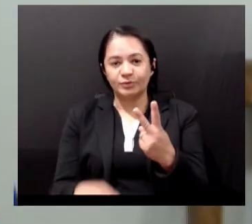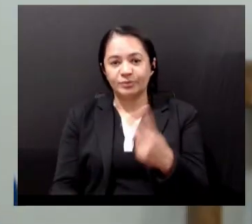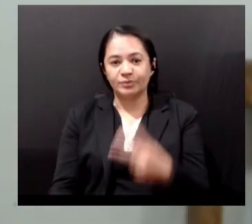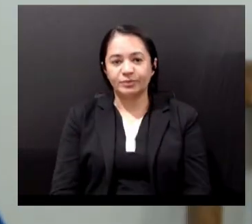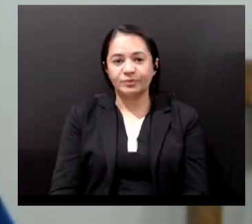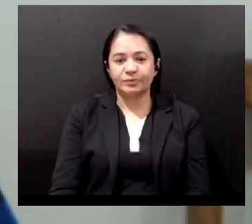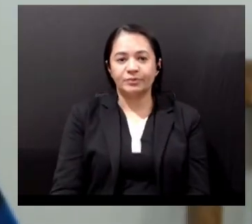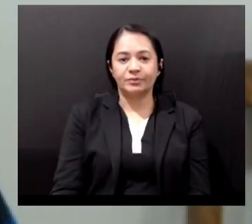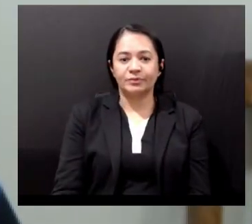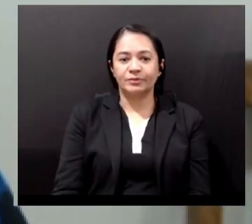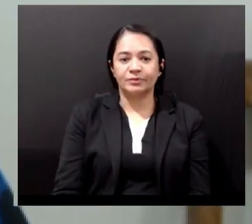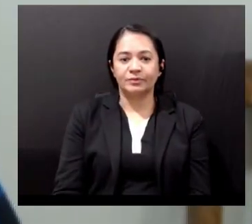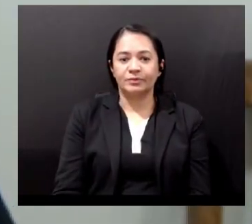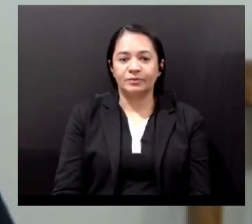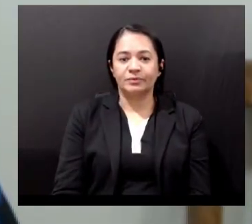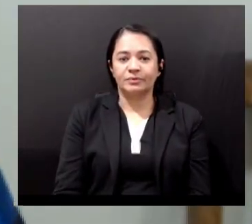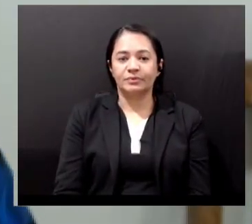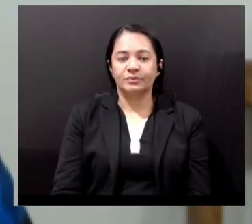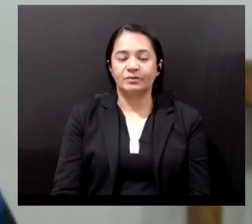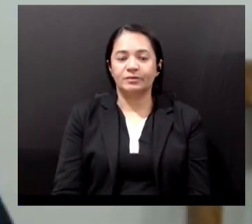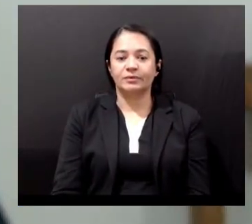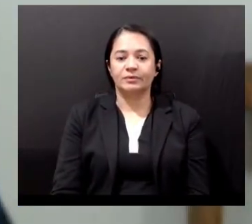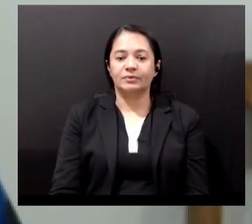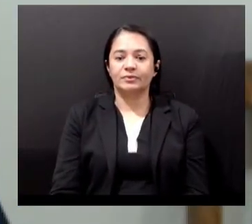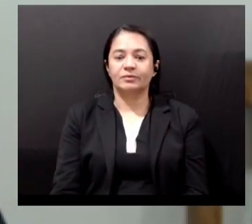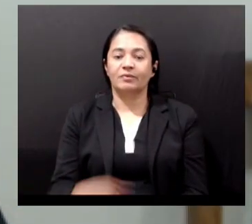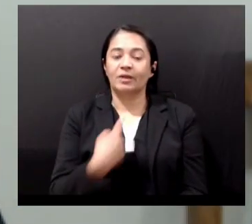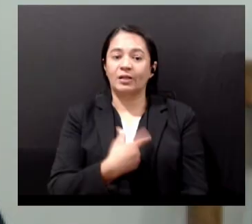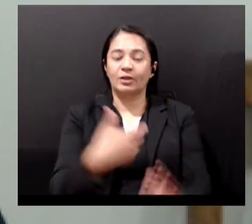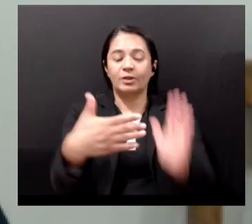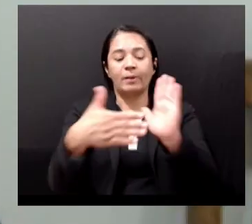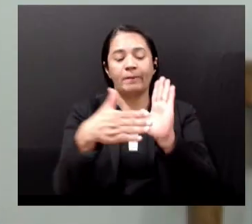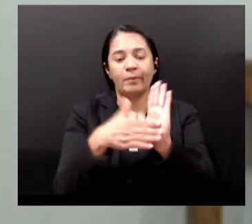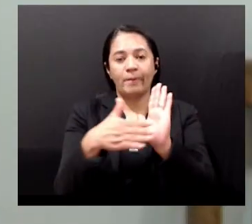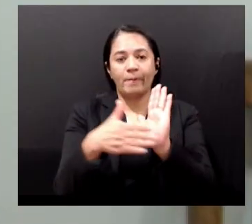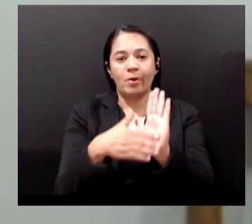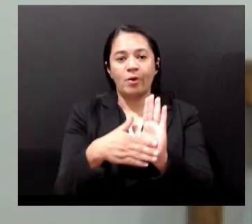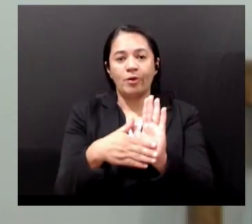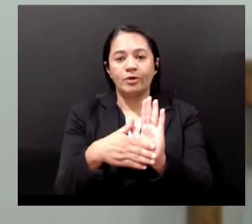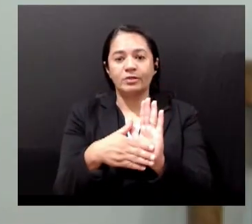Priscila. A nossa proposta de pesquisa